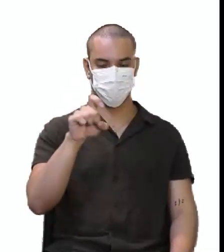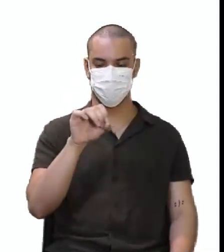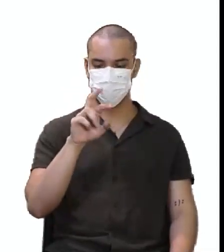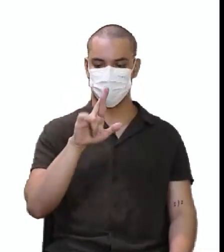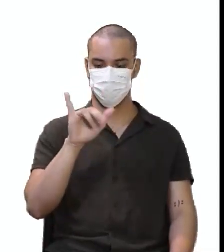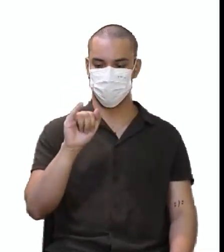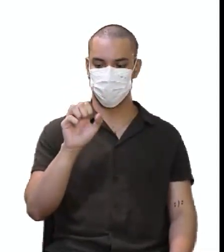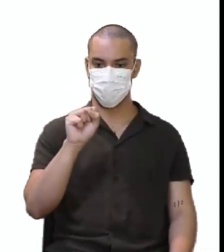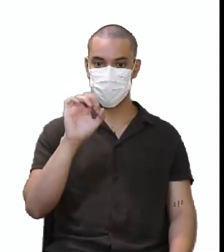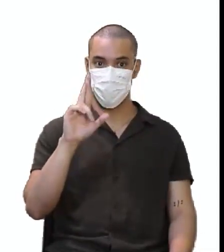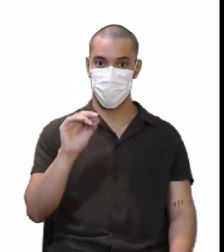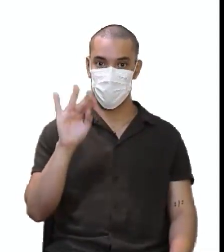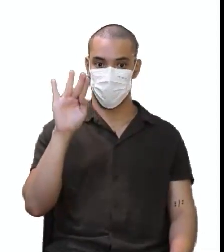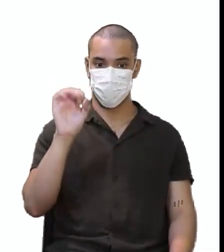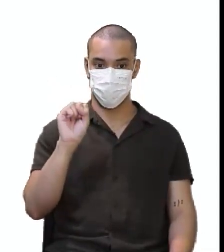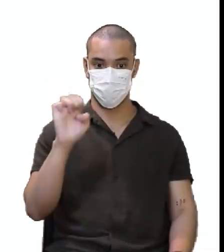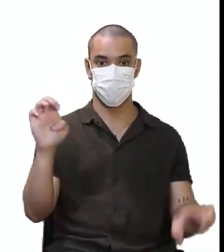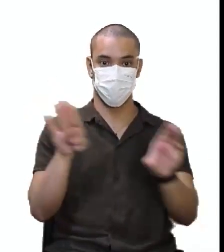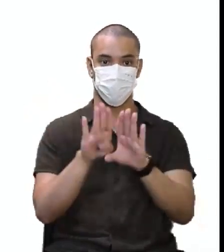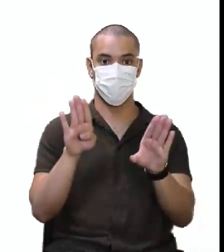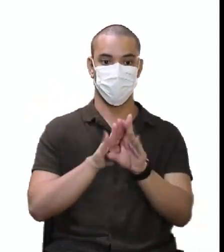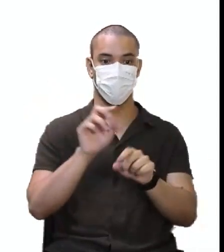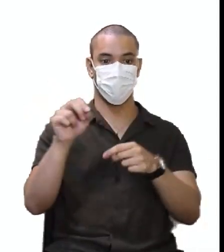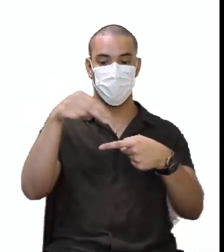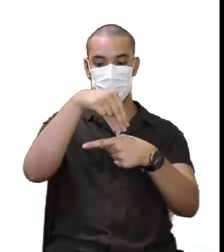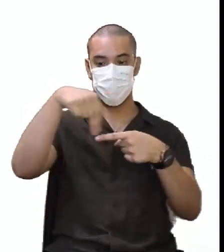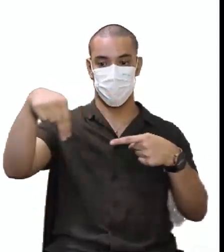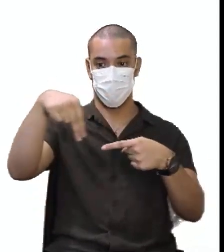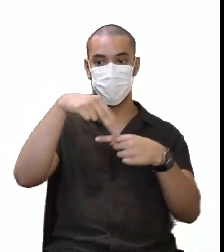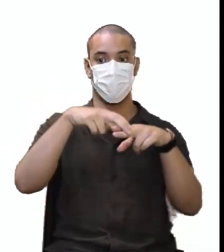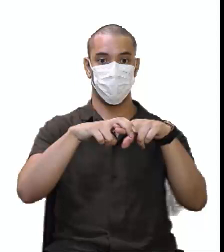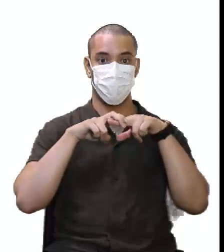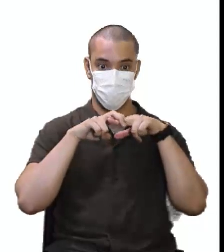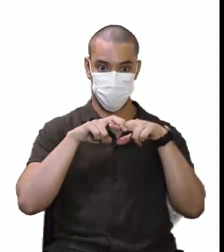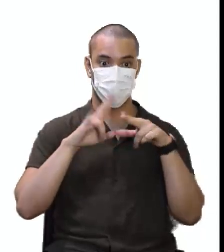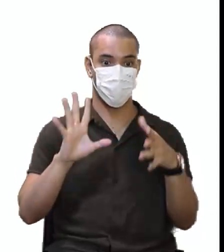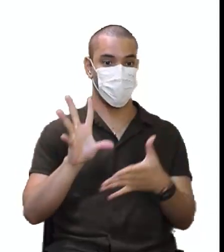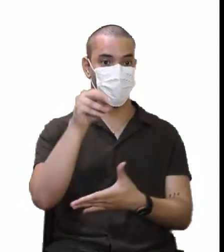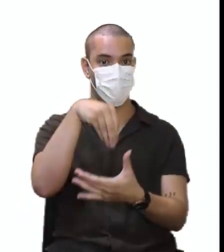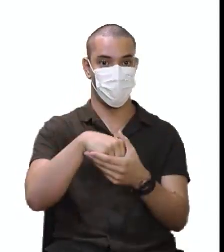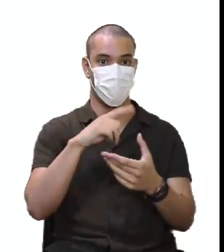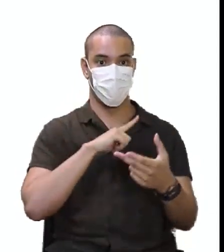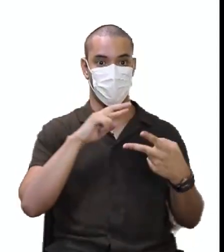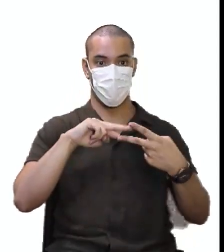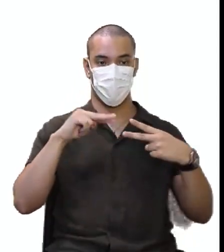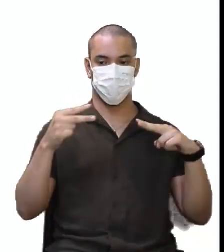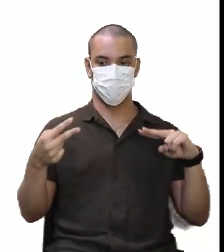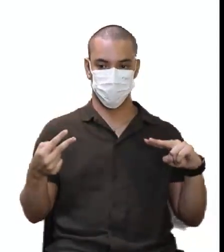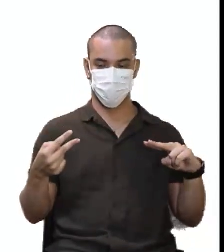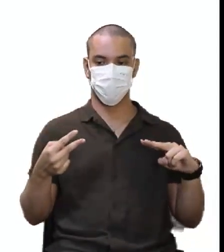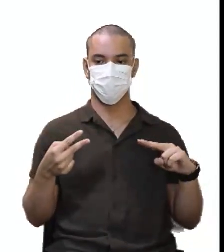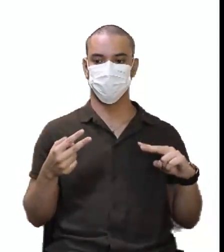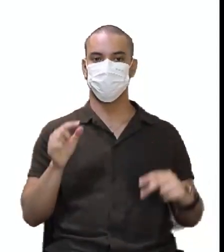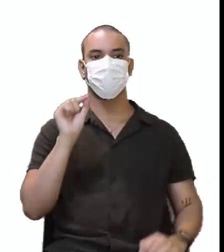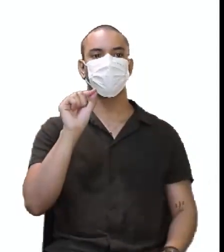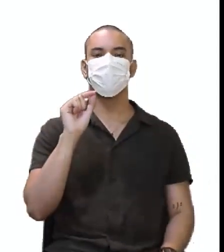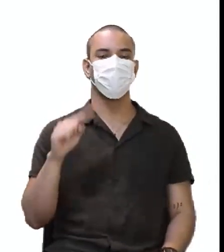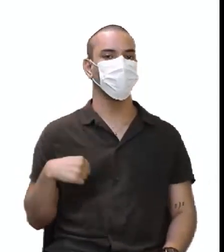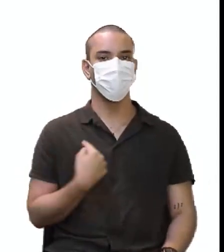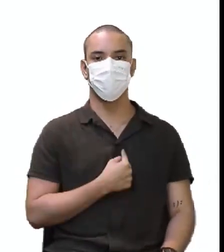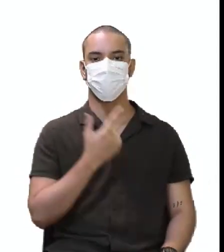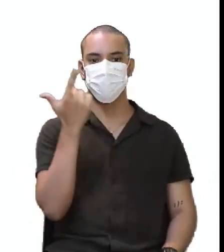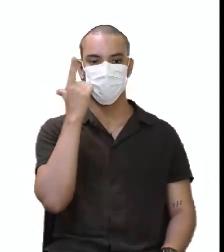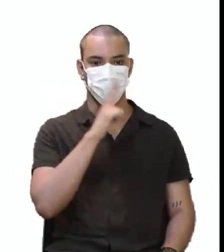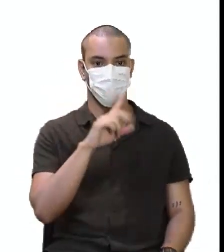base nitrogenada aqui, tá? Então, esses nucleotídeos compõem o DNA. O que a gente consegue